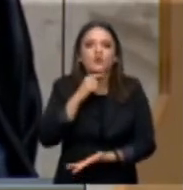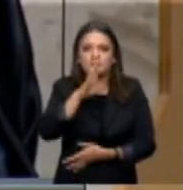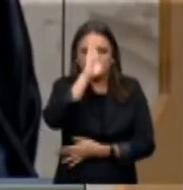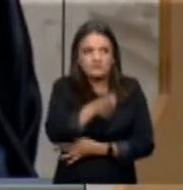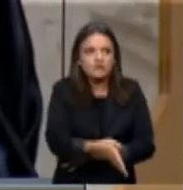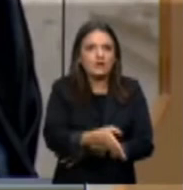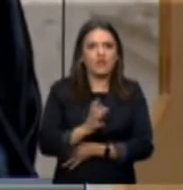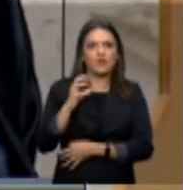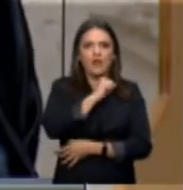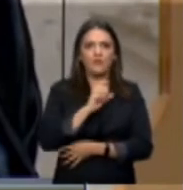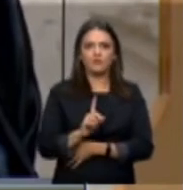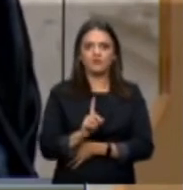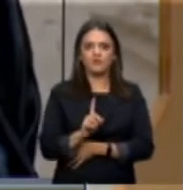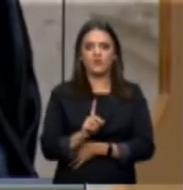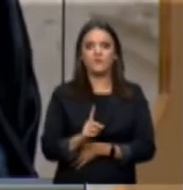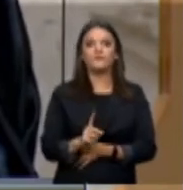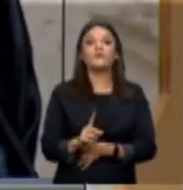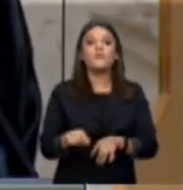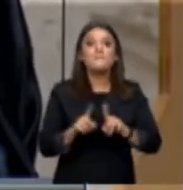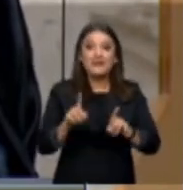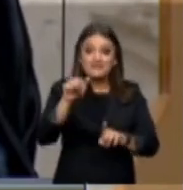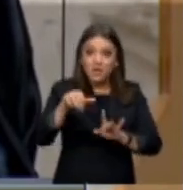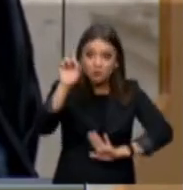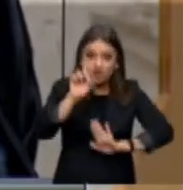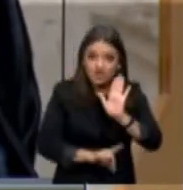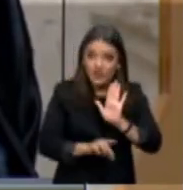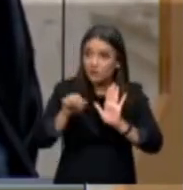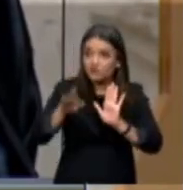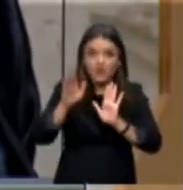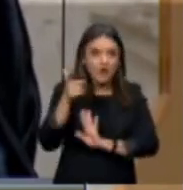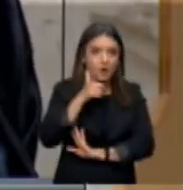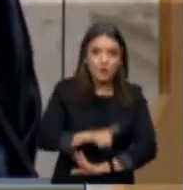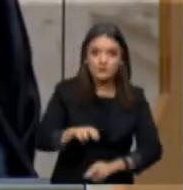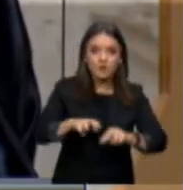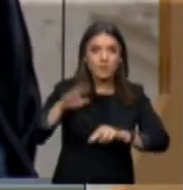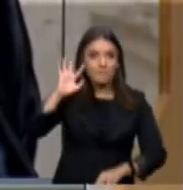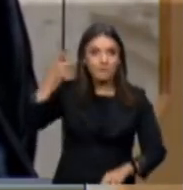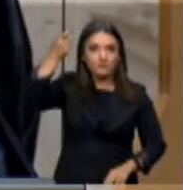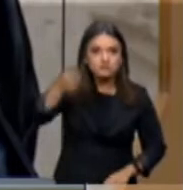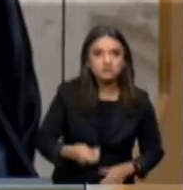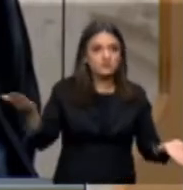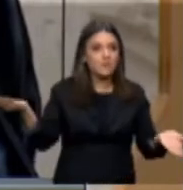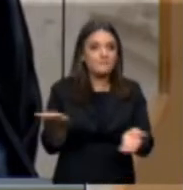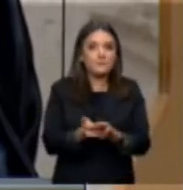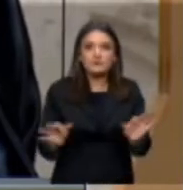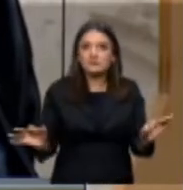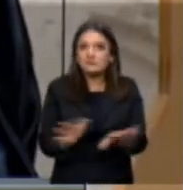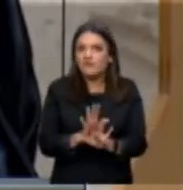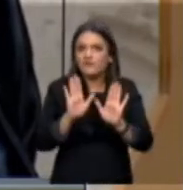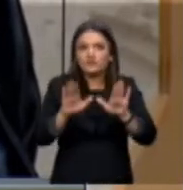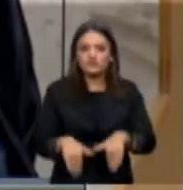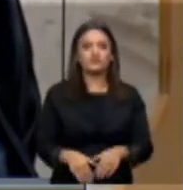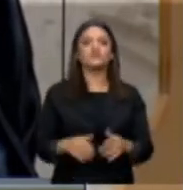qual, repita-se, decorre de direito reconhecido por sentença judicial transitada em julgado e